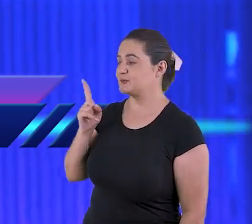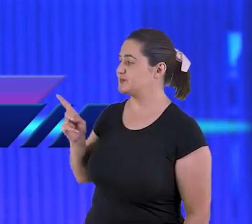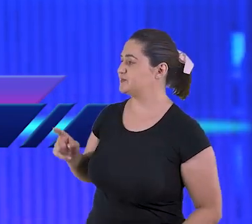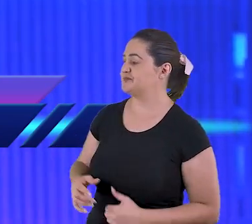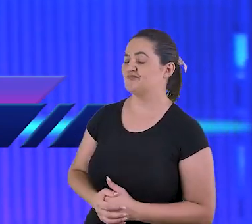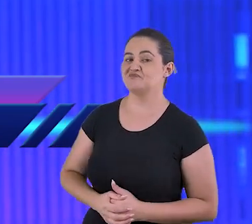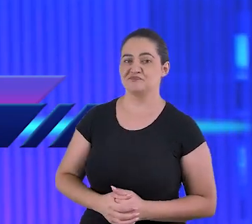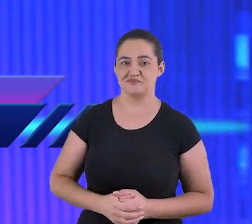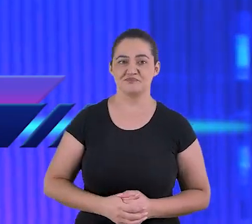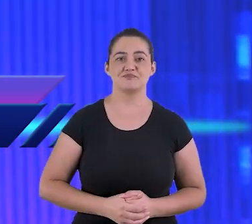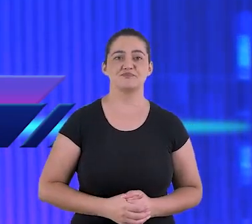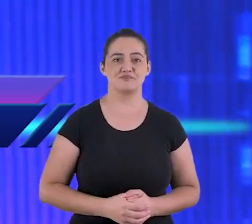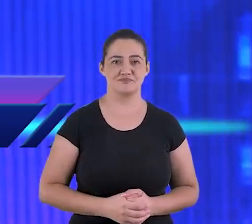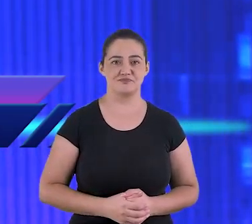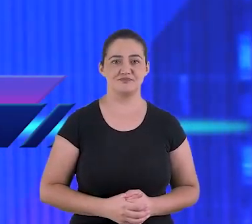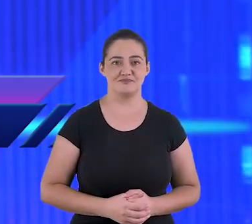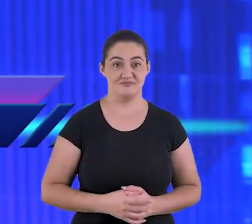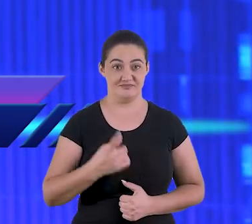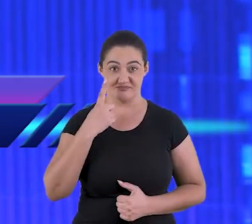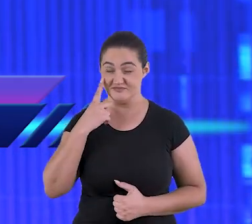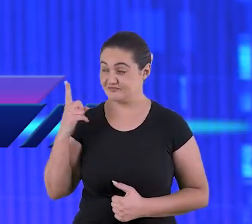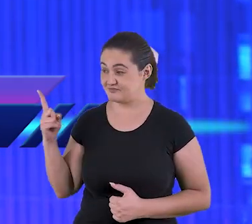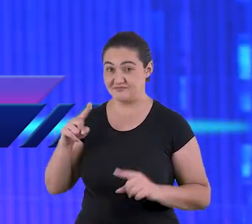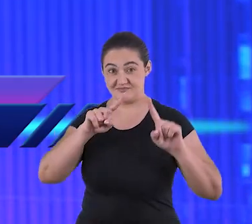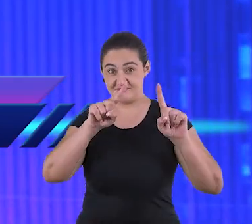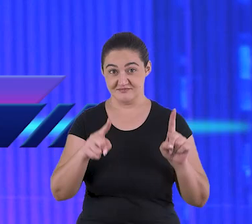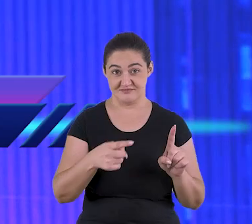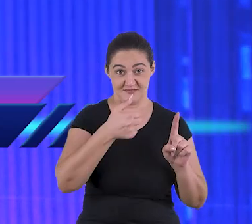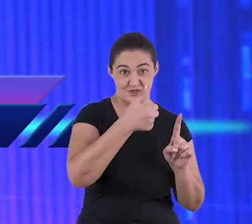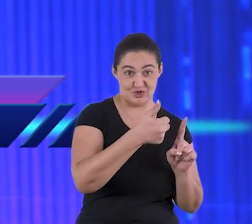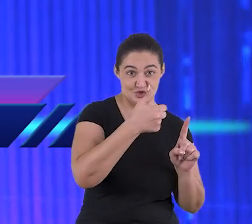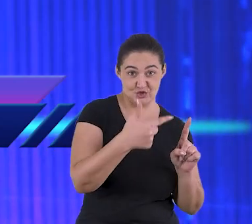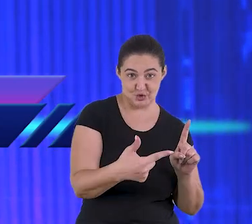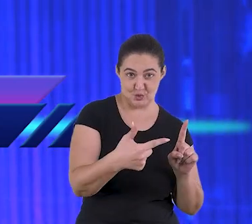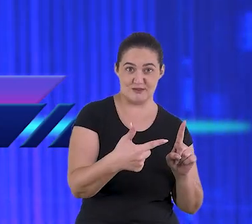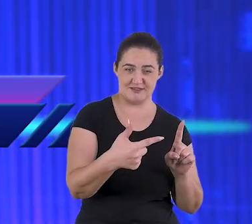98244 0077. Vou repetir, 12